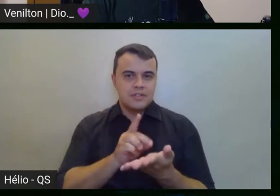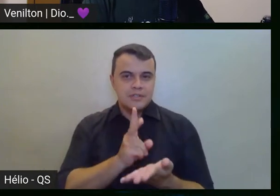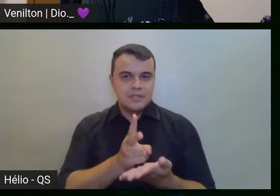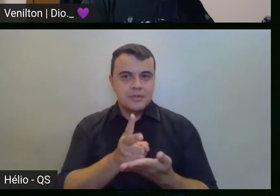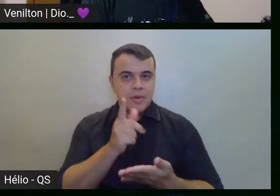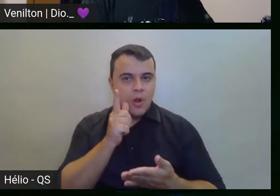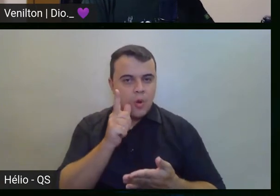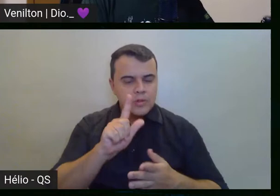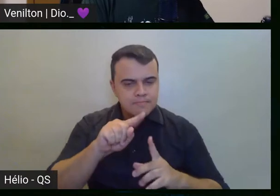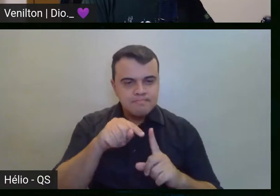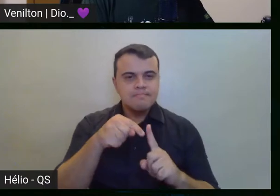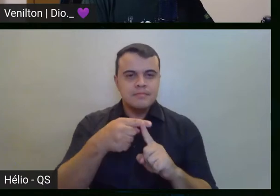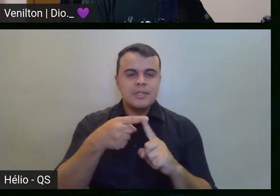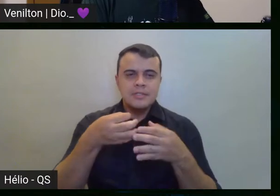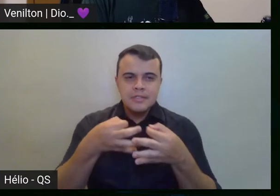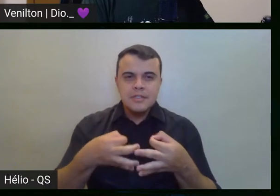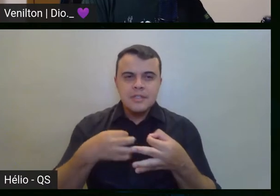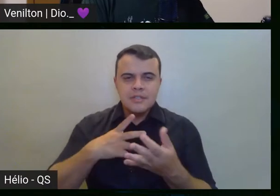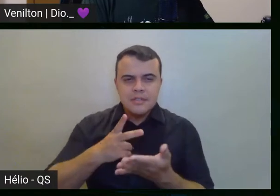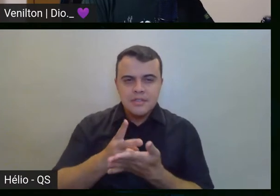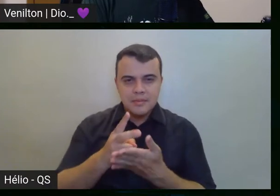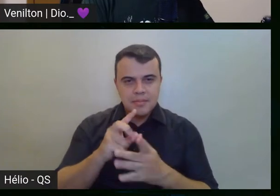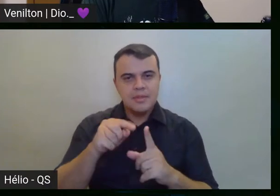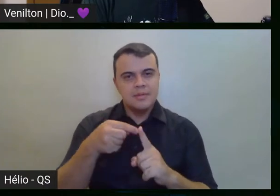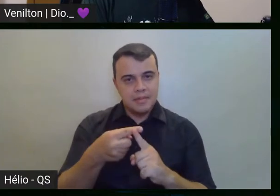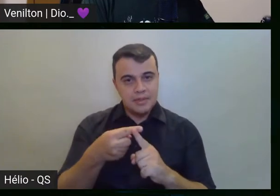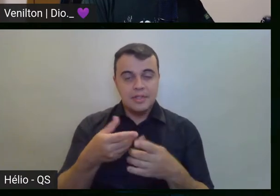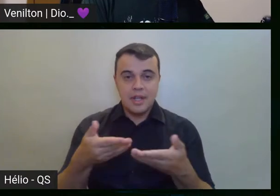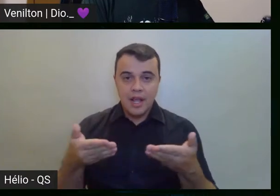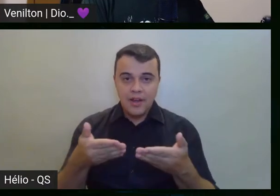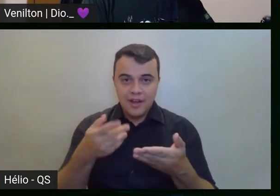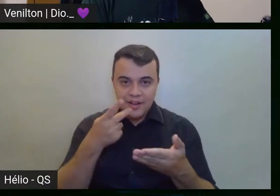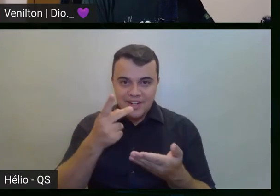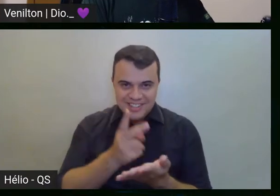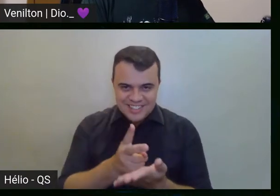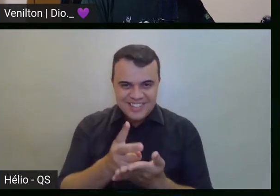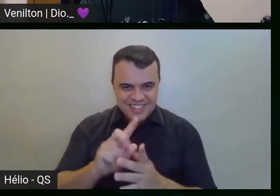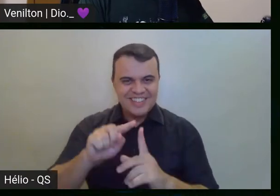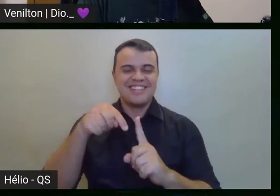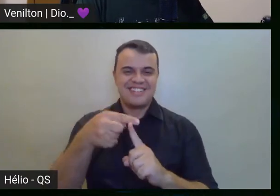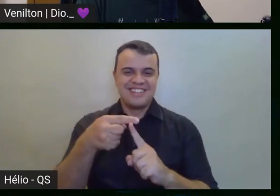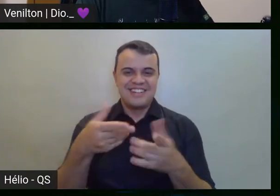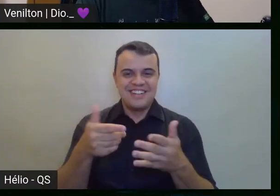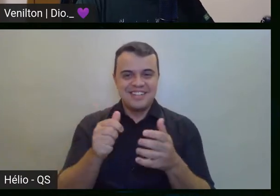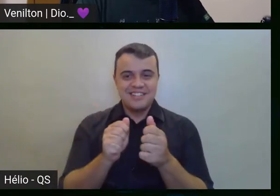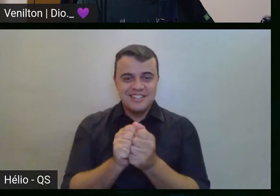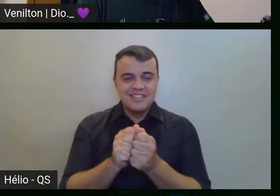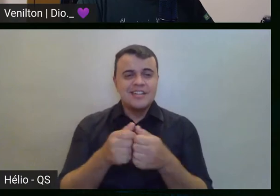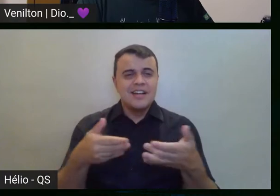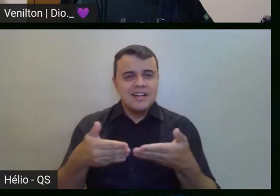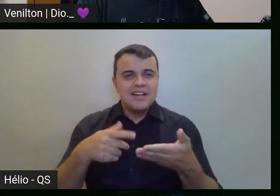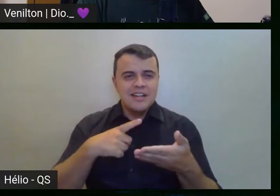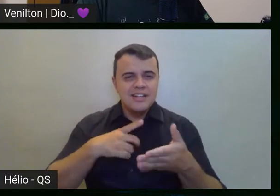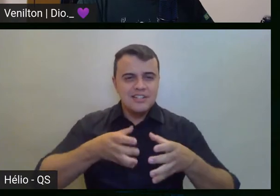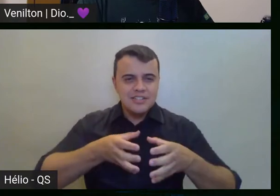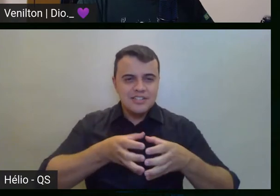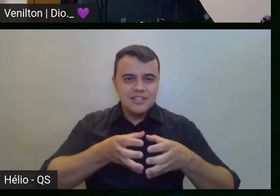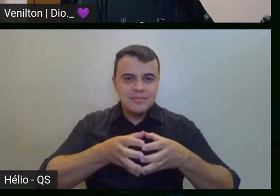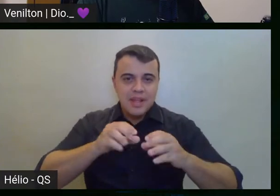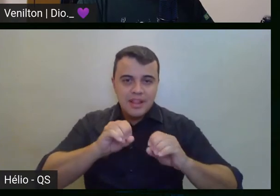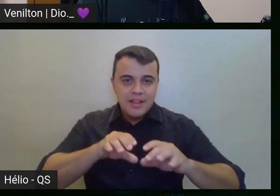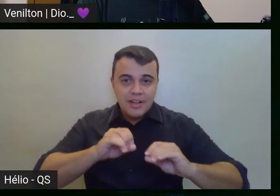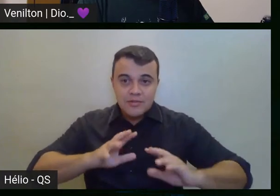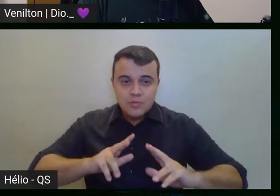alcançar mais e mais é cada vez mais mais e mais cada vez mais e tamo junto e aqui é o time de educação